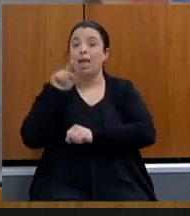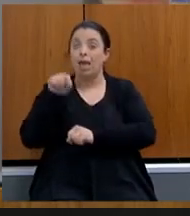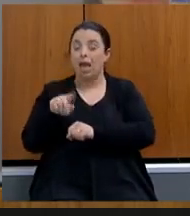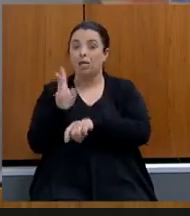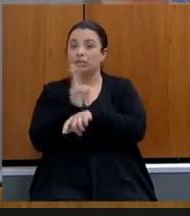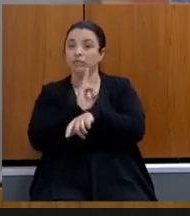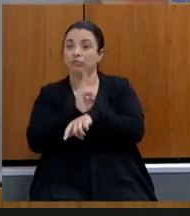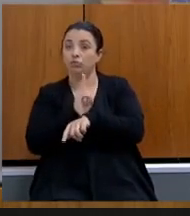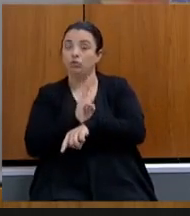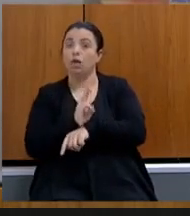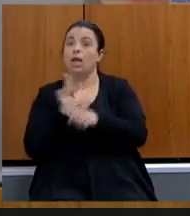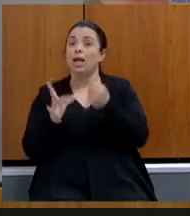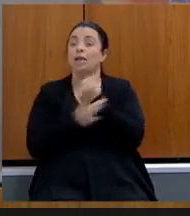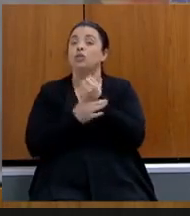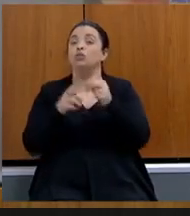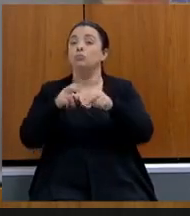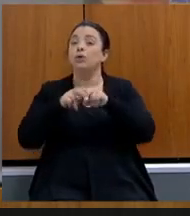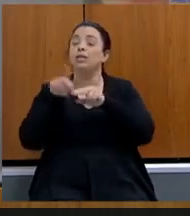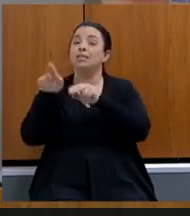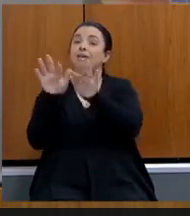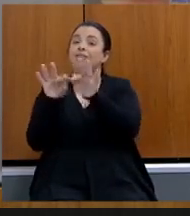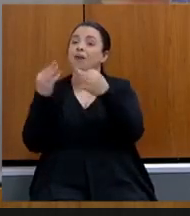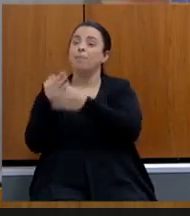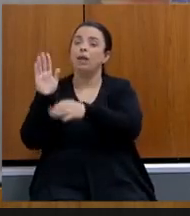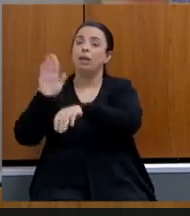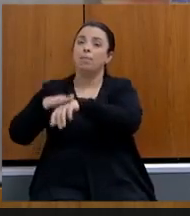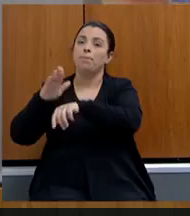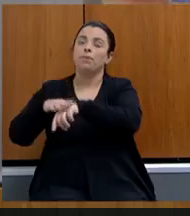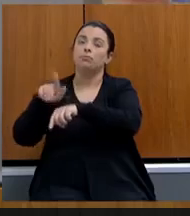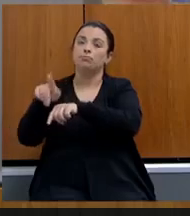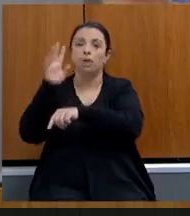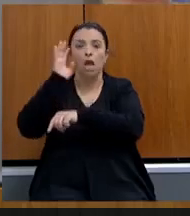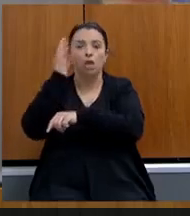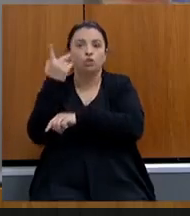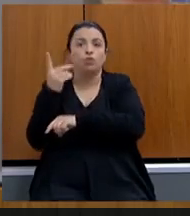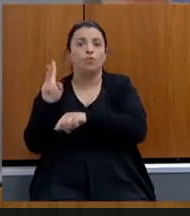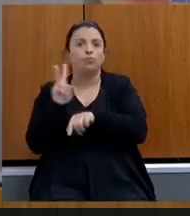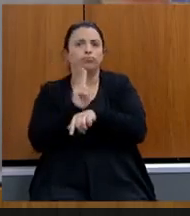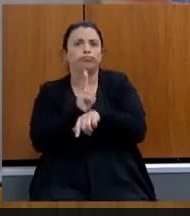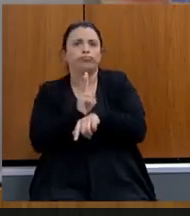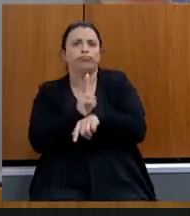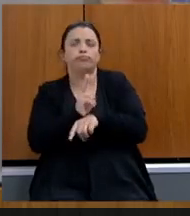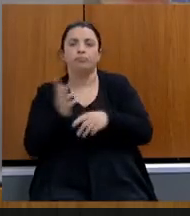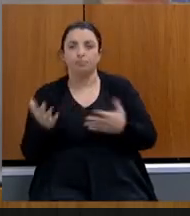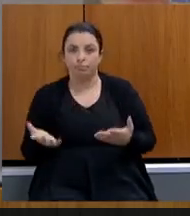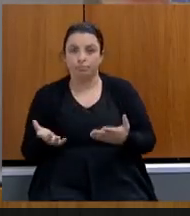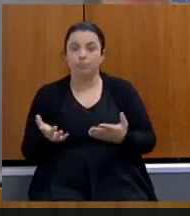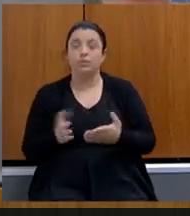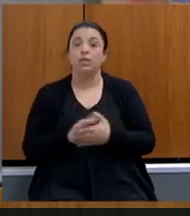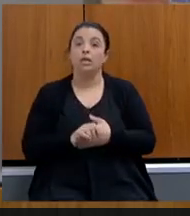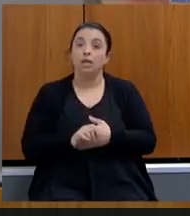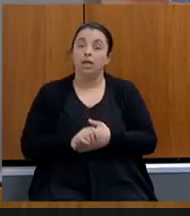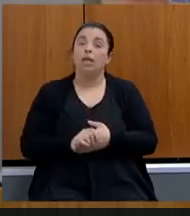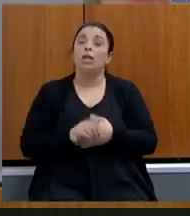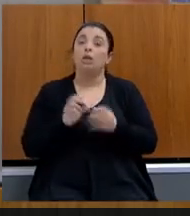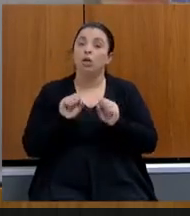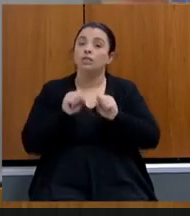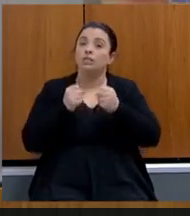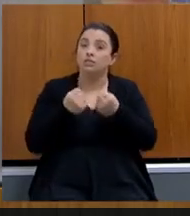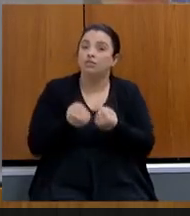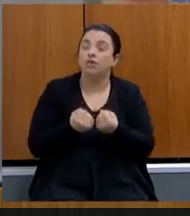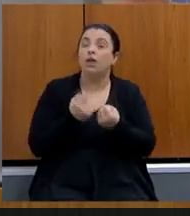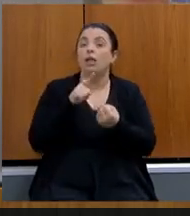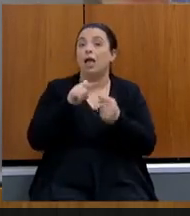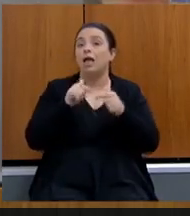momento pelas famílias do entorno da comunidade tem que se ficamos o acompanhamento as apurações do ato que come dou